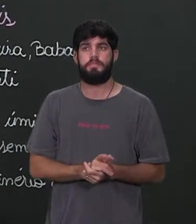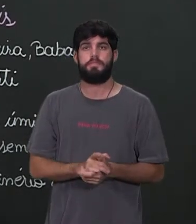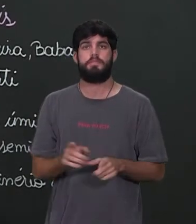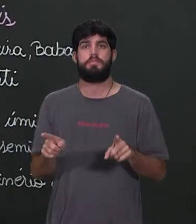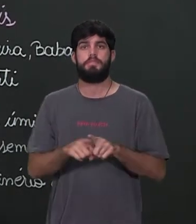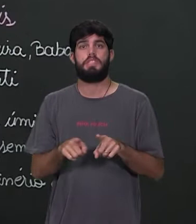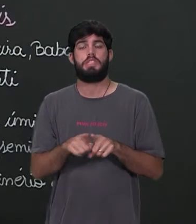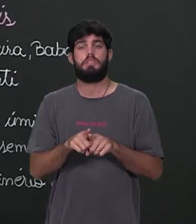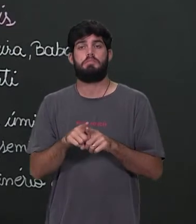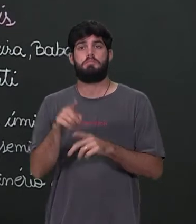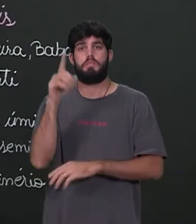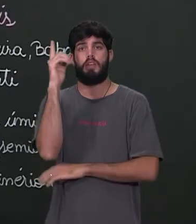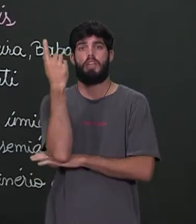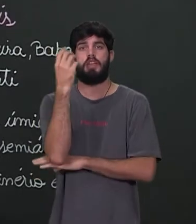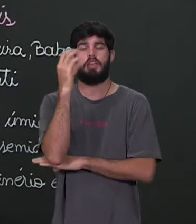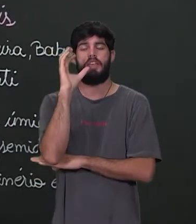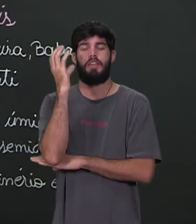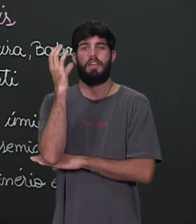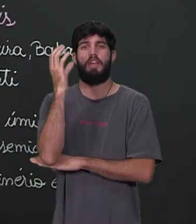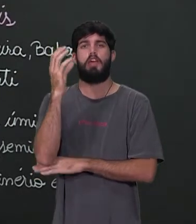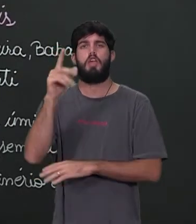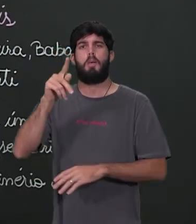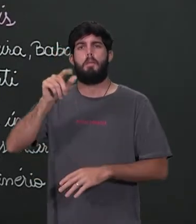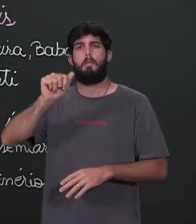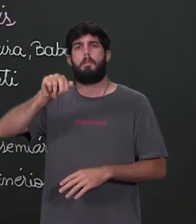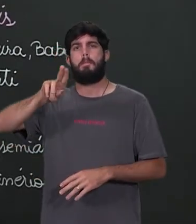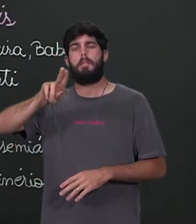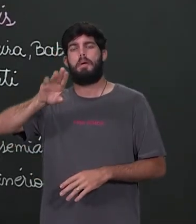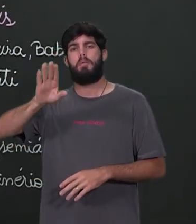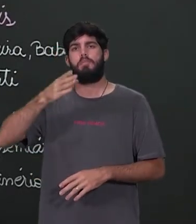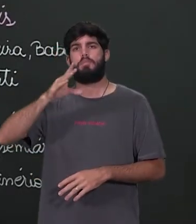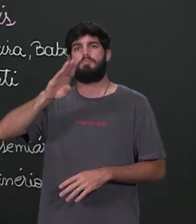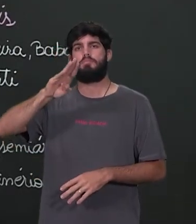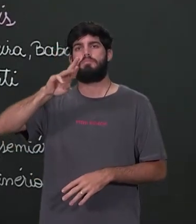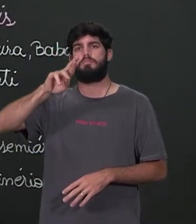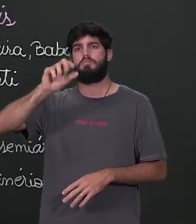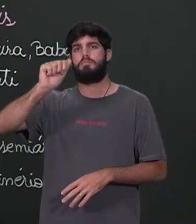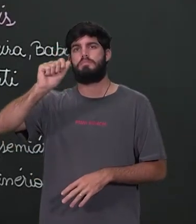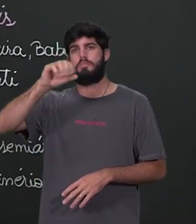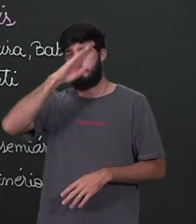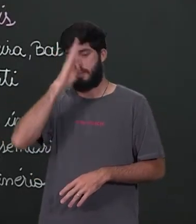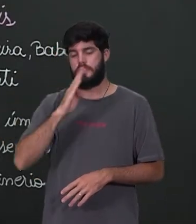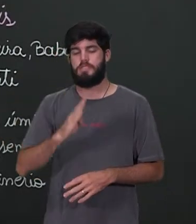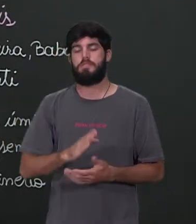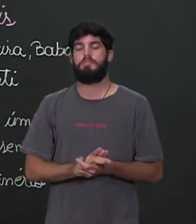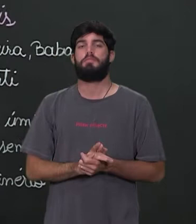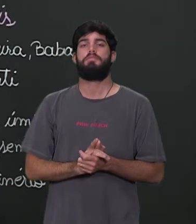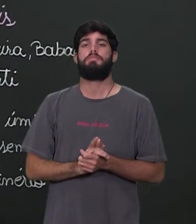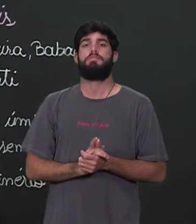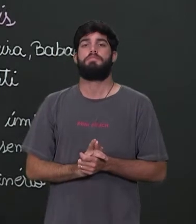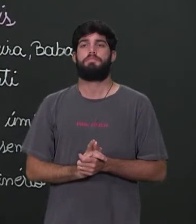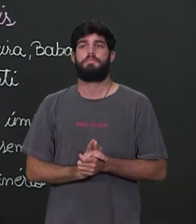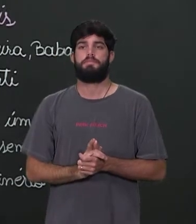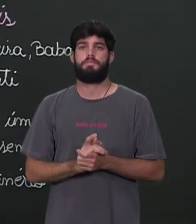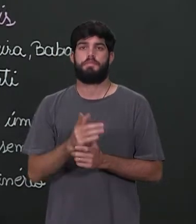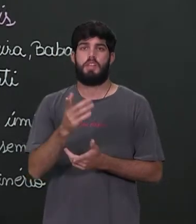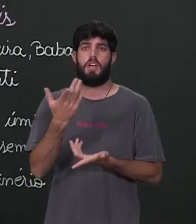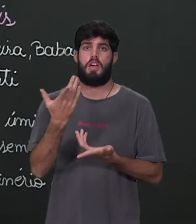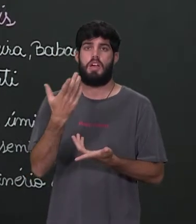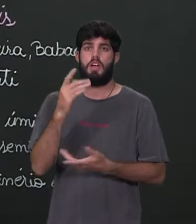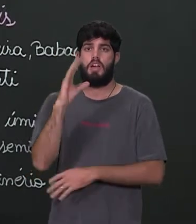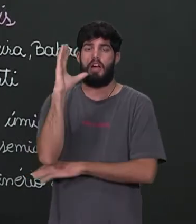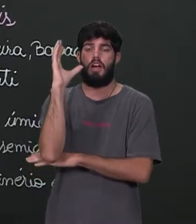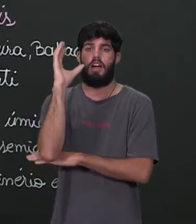dele, pau-brasil, que foi um dos motivos aí de muita exploração no início da nossa colonização, que é uma árvore